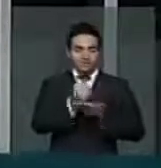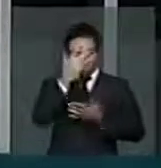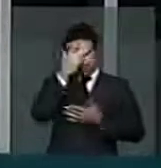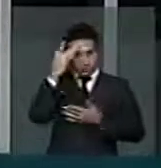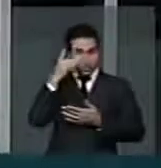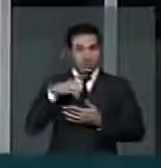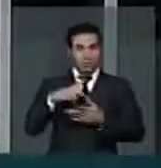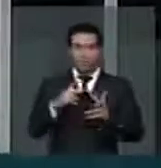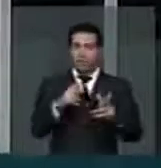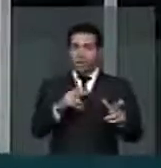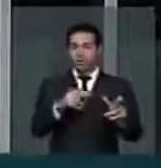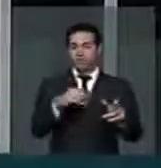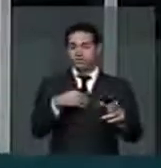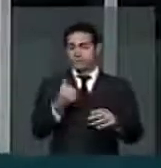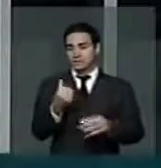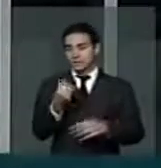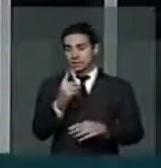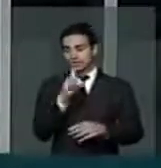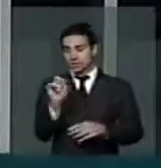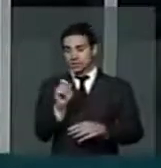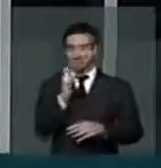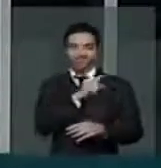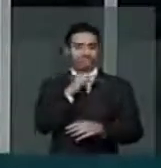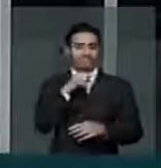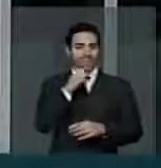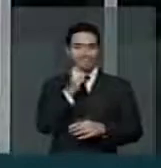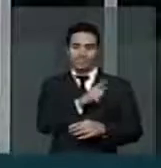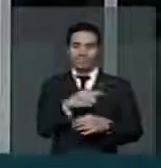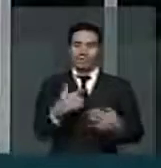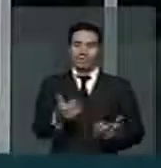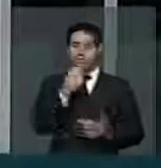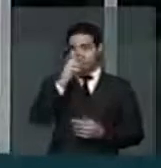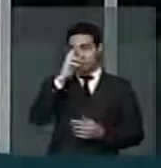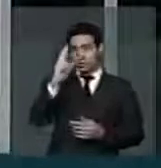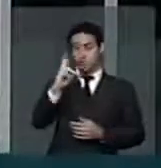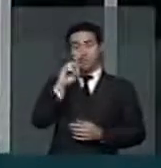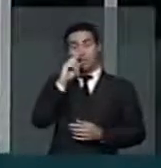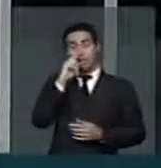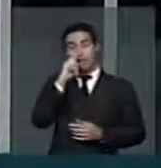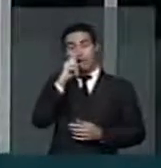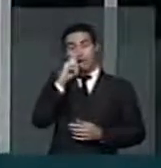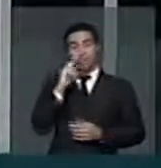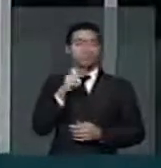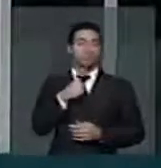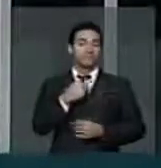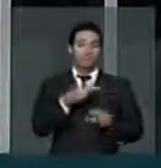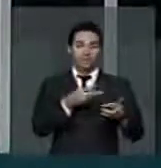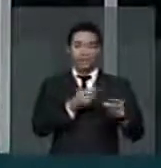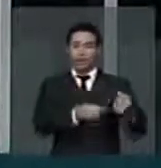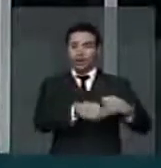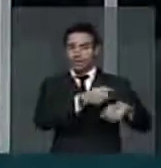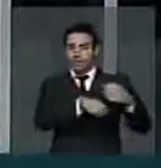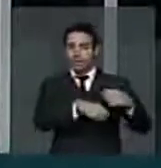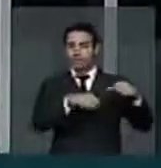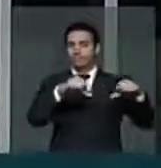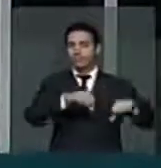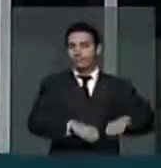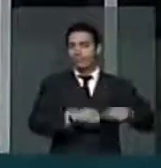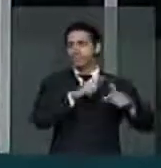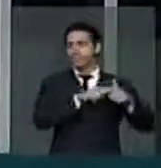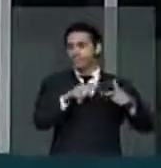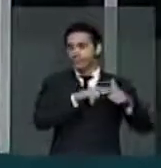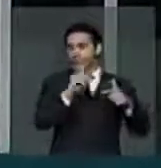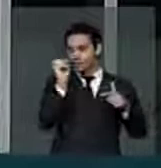câncer em 60 dias. Então, senhores, quando a gente vê a nossa economia em dificuldade, por outro lado,